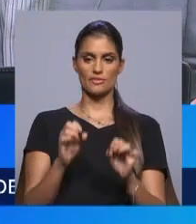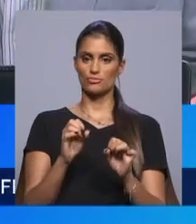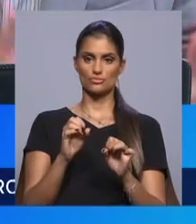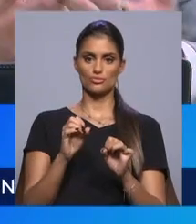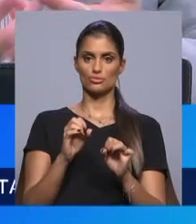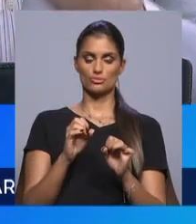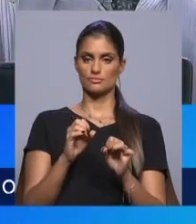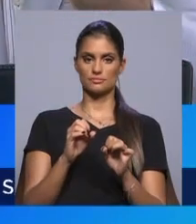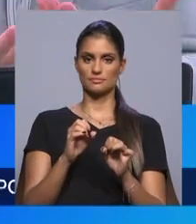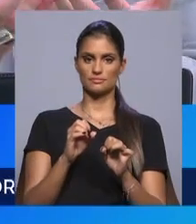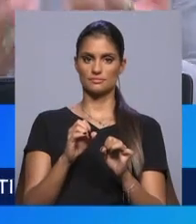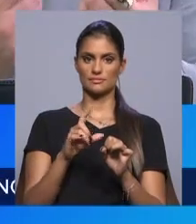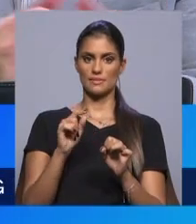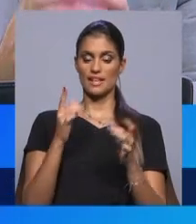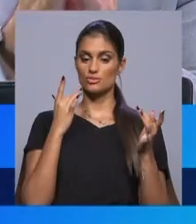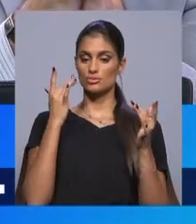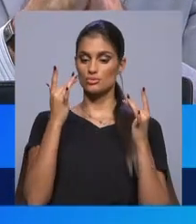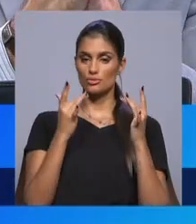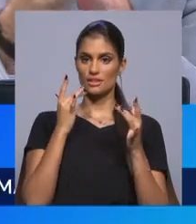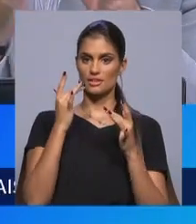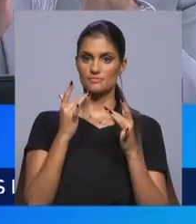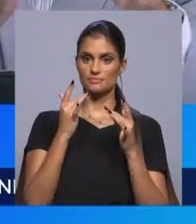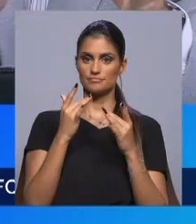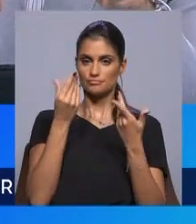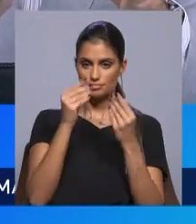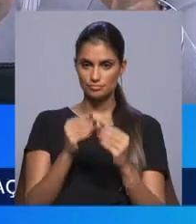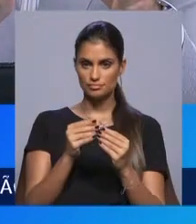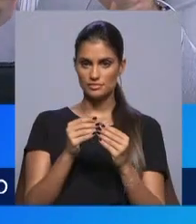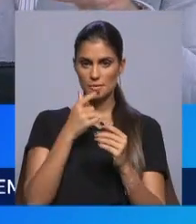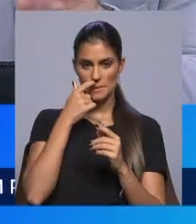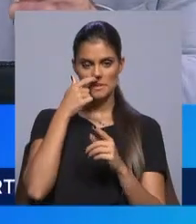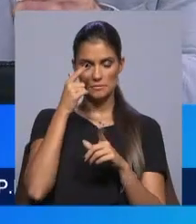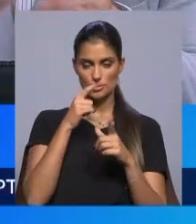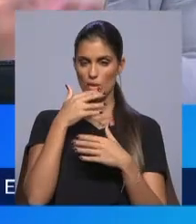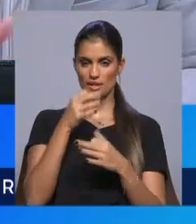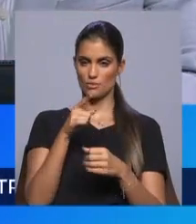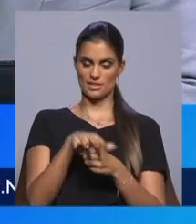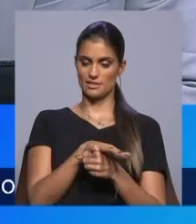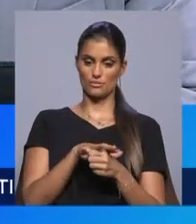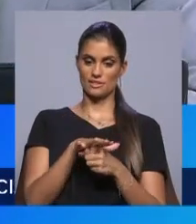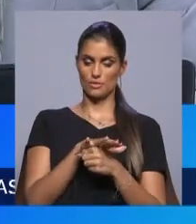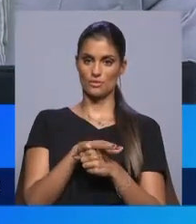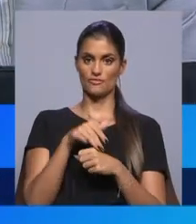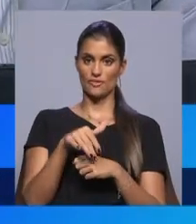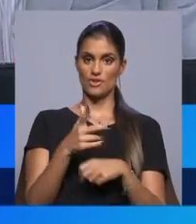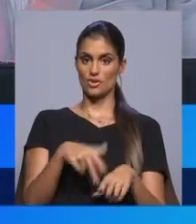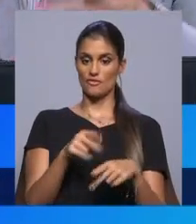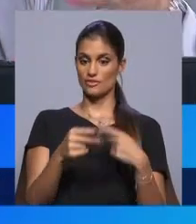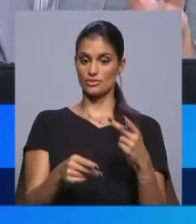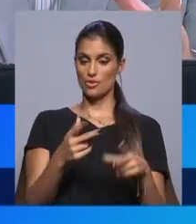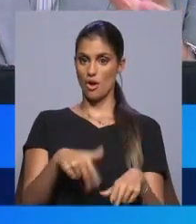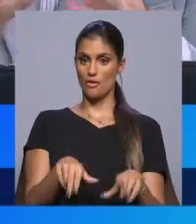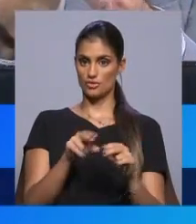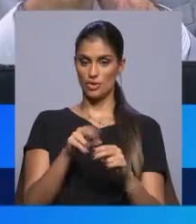na natureza, embora teoricamente sejam formuladas. Ora, os astrónomos ainda não estão muito convencidos que este é o caso, vai ser sujeito a novas análises, a